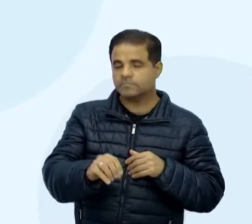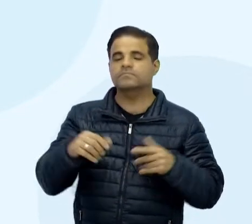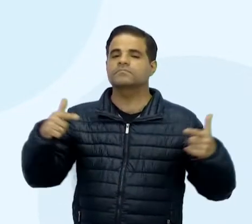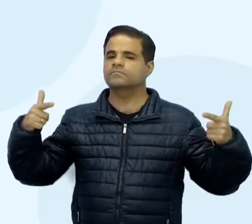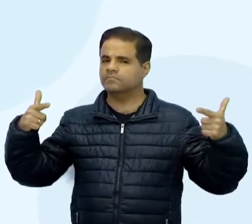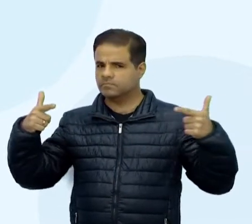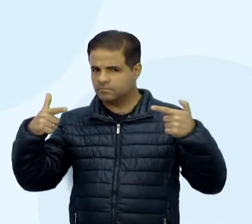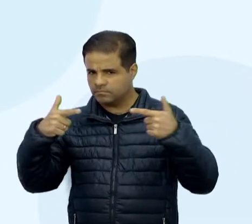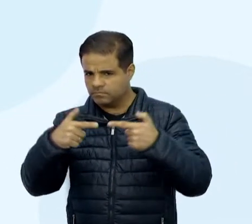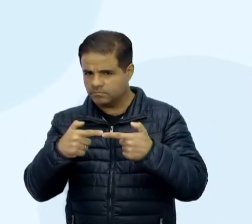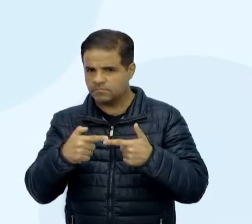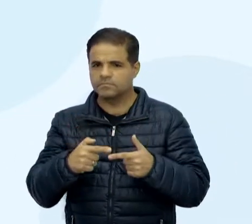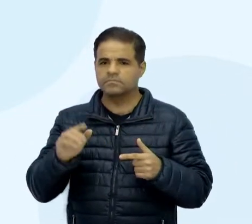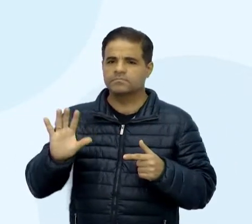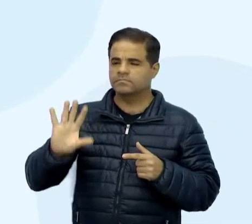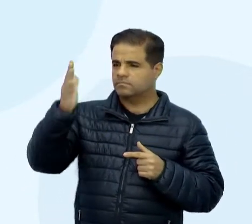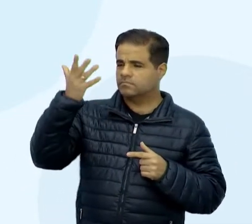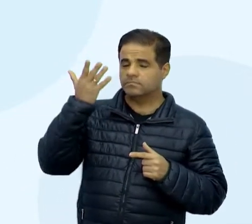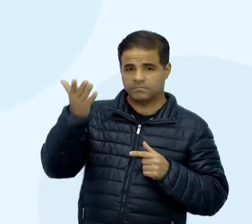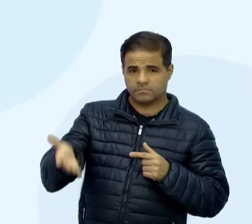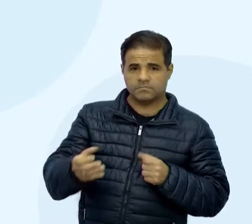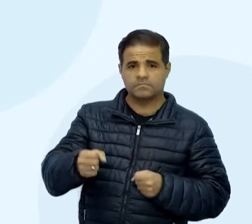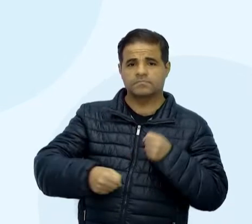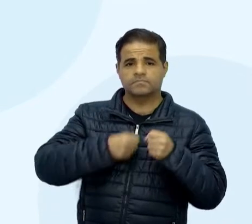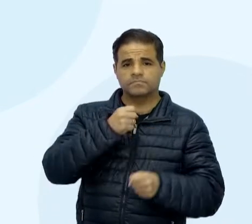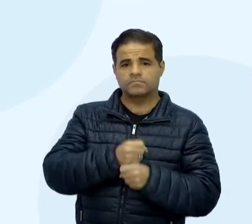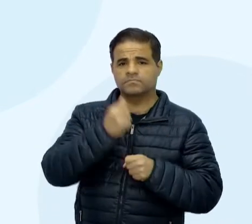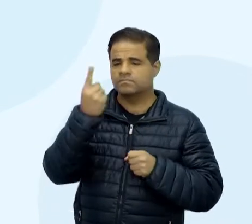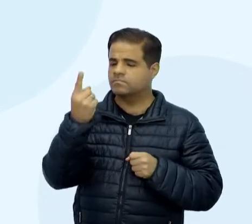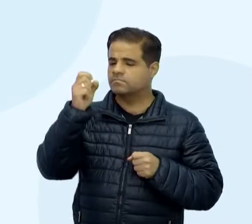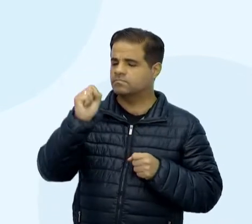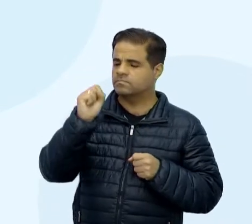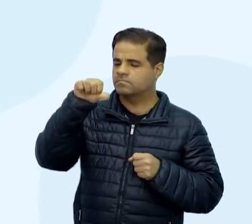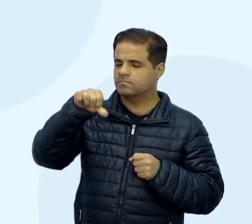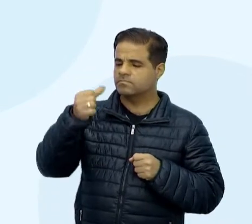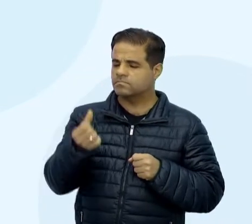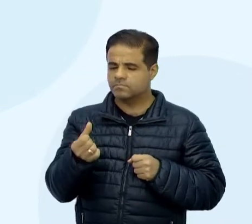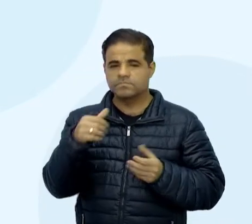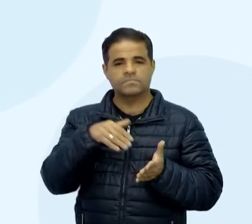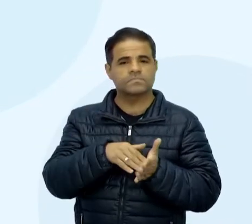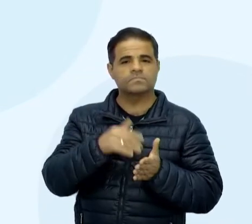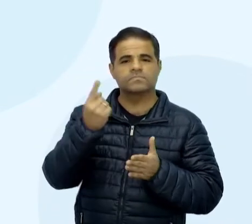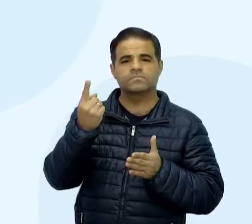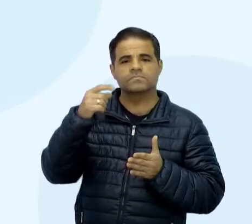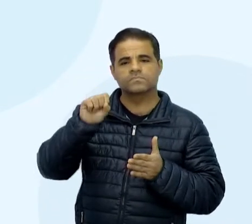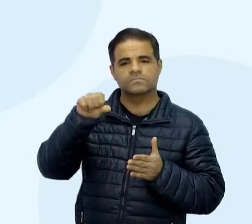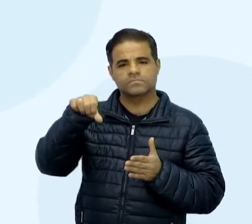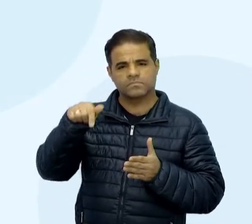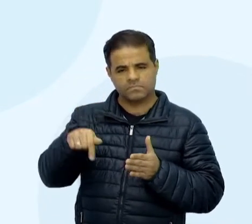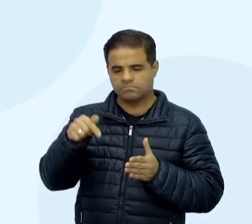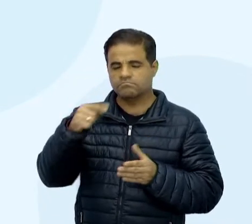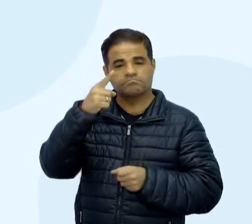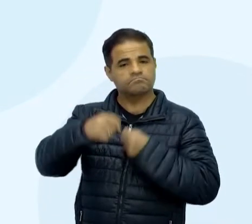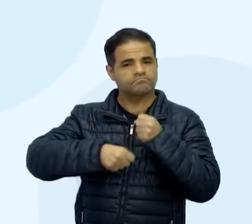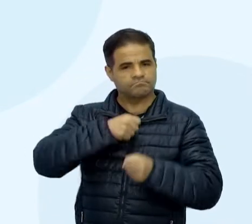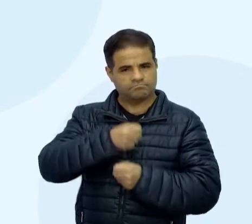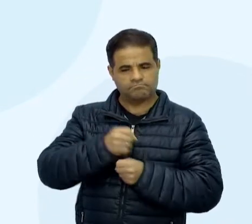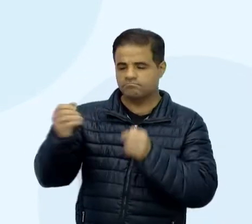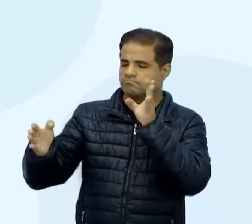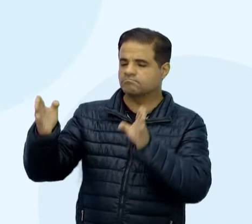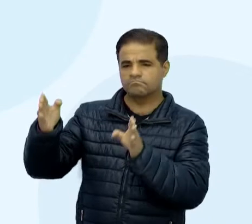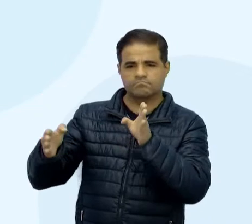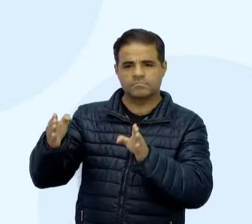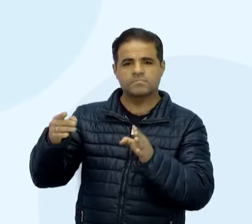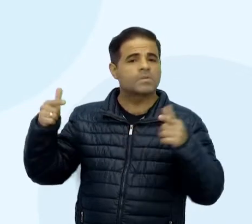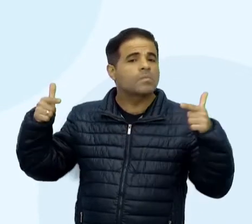né, aconteceu aí entre os anos de 1896 e 1897, tá? Na verdade, não